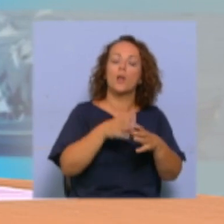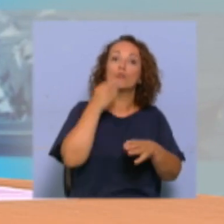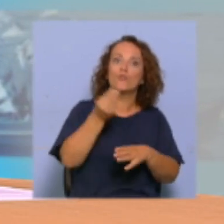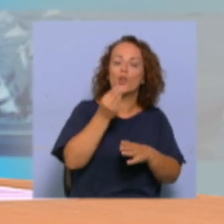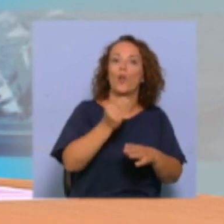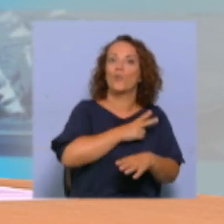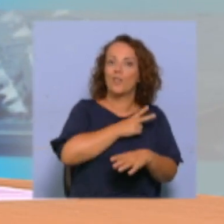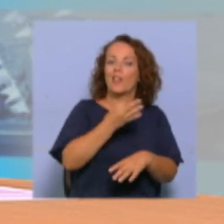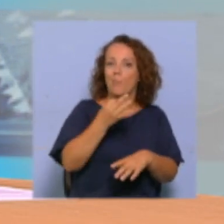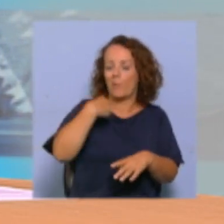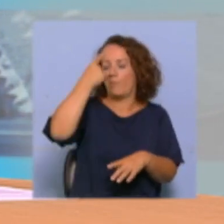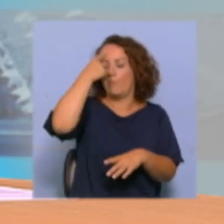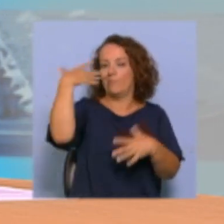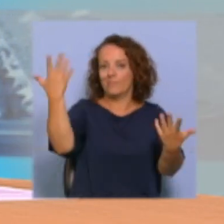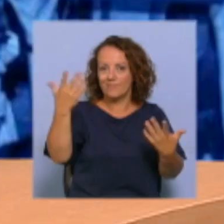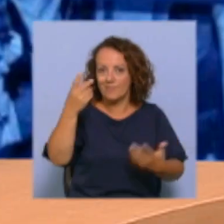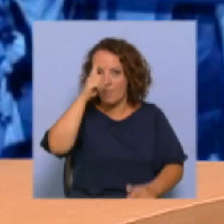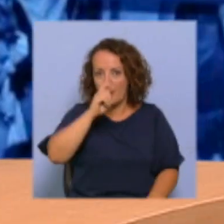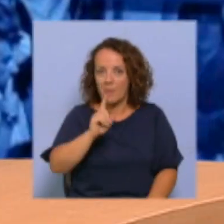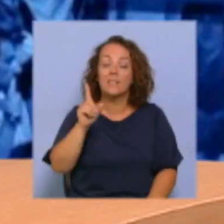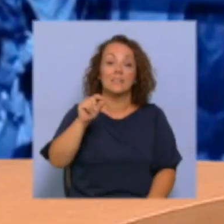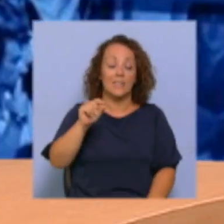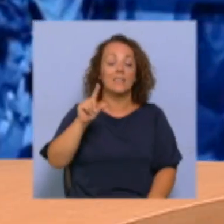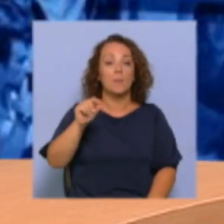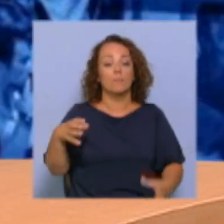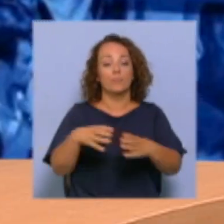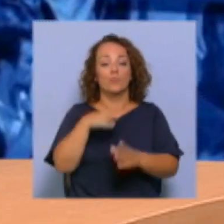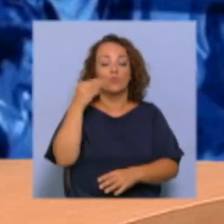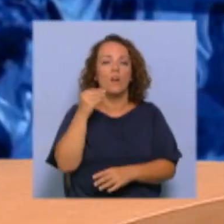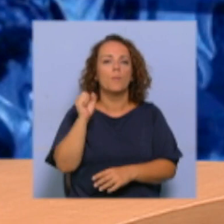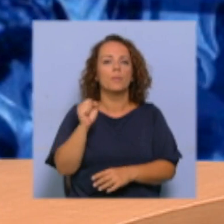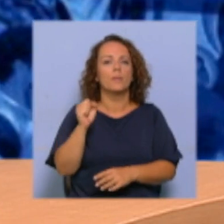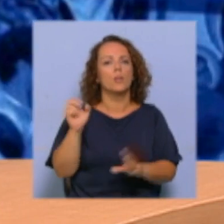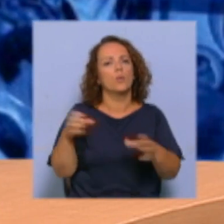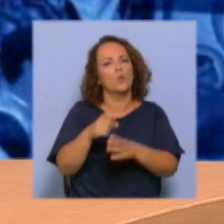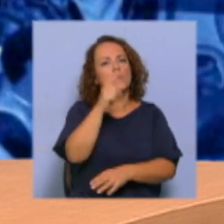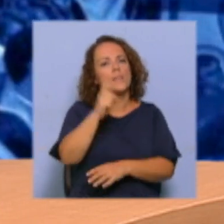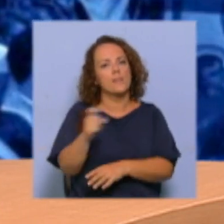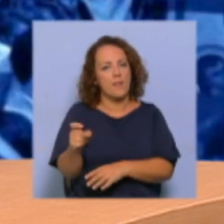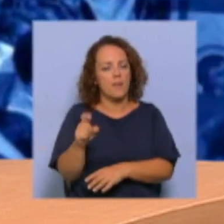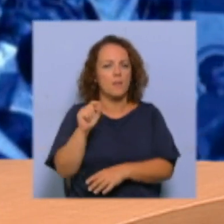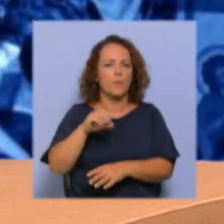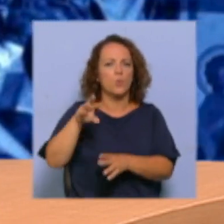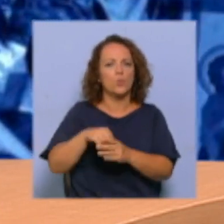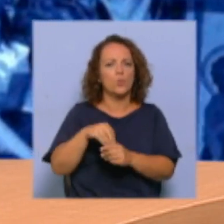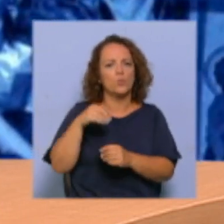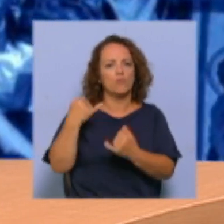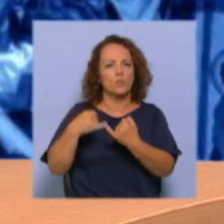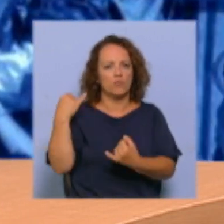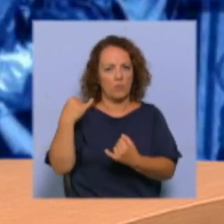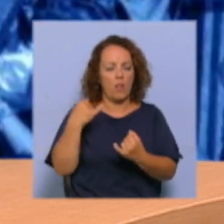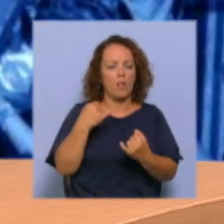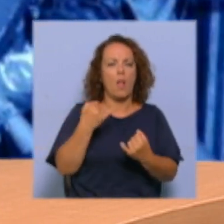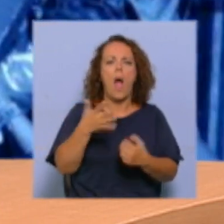também há a questão dos jovens, não é? Sim, que nós também chamamos geração Z e também há a parte dos conteúdos digitais. Portanto, em cada uma destas